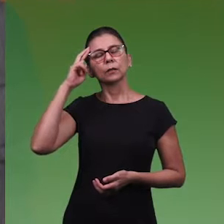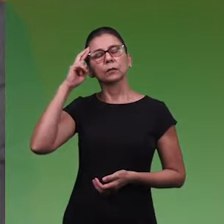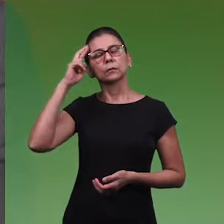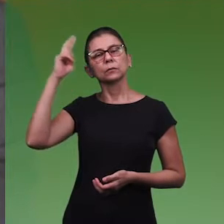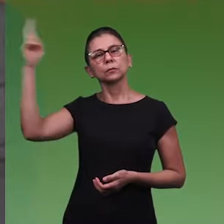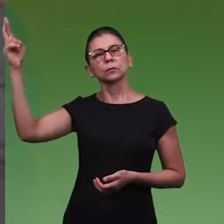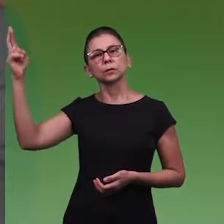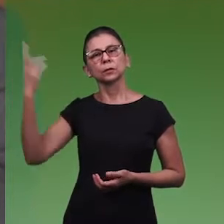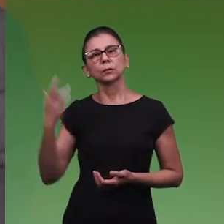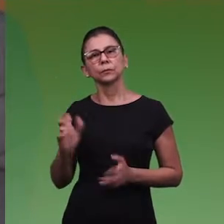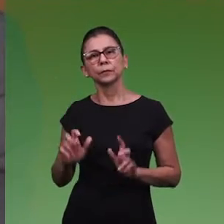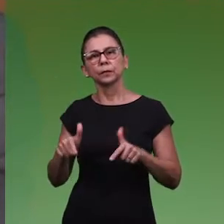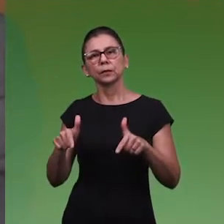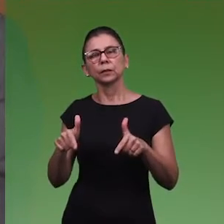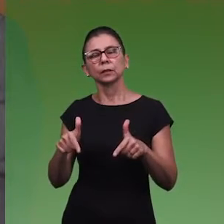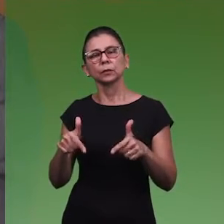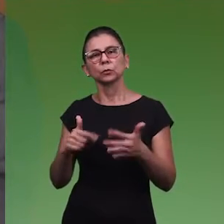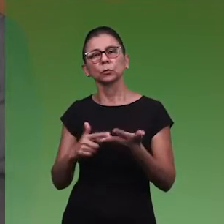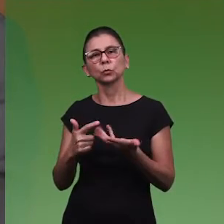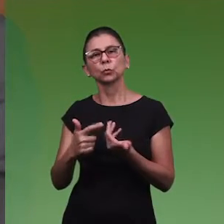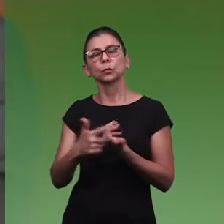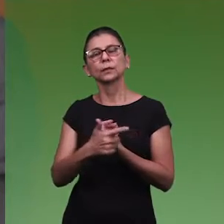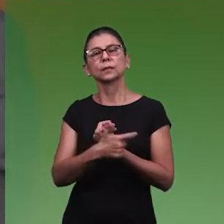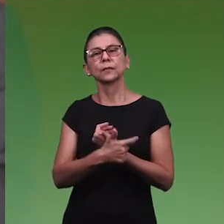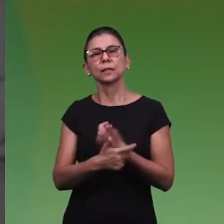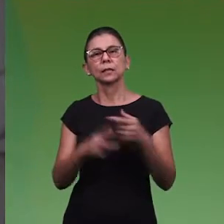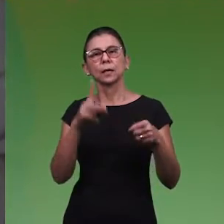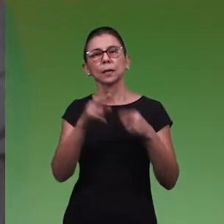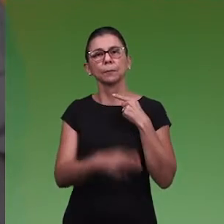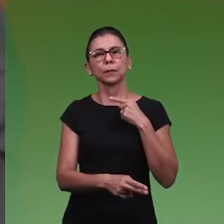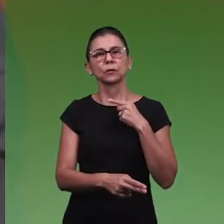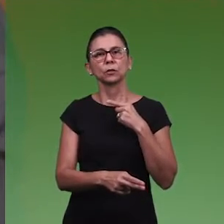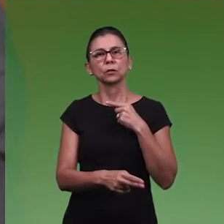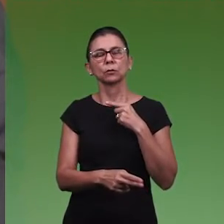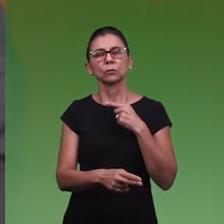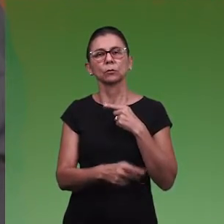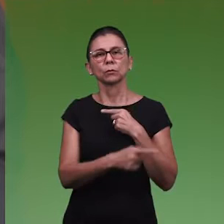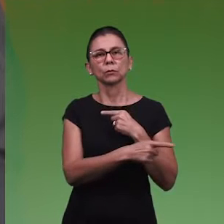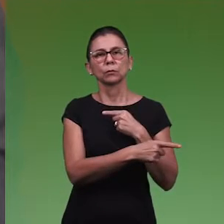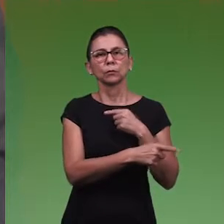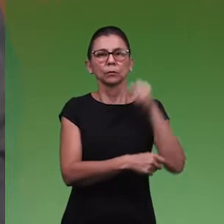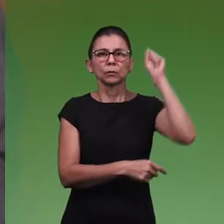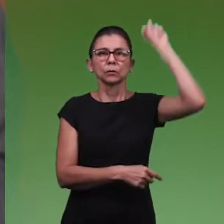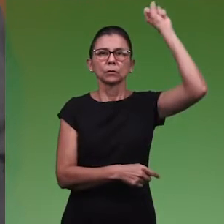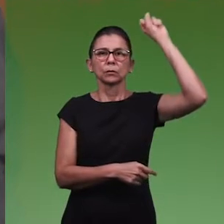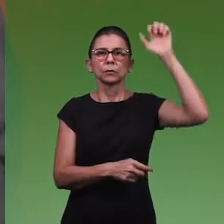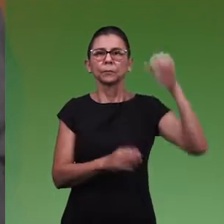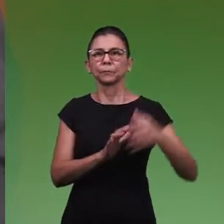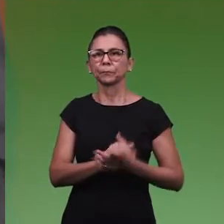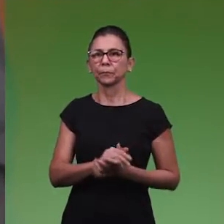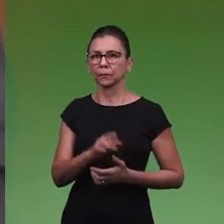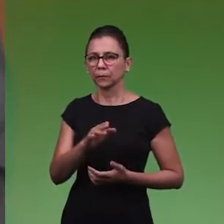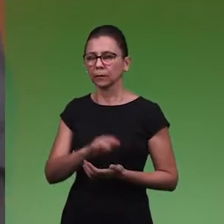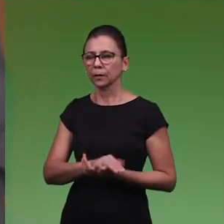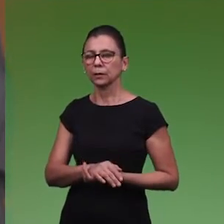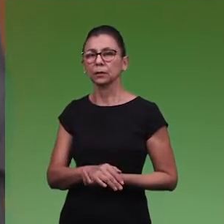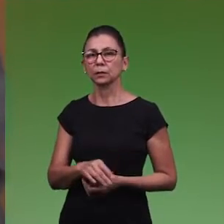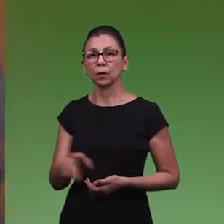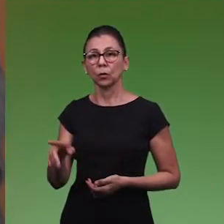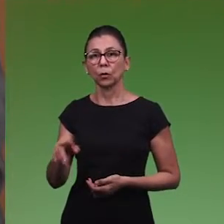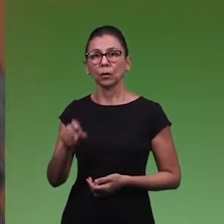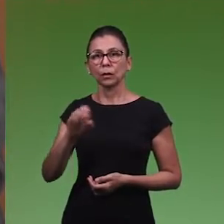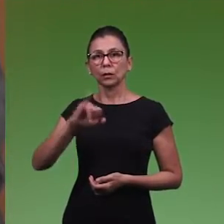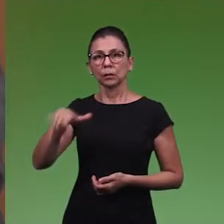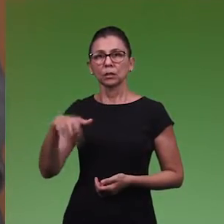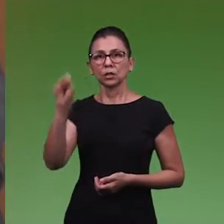pecado, ungido a Davi. Uhum. Aí veio o segundo, rejeitado. Até o 7º, tinha